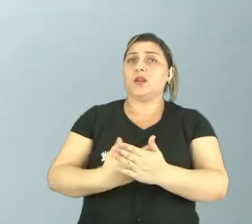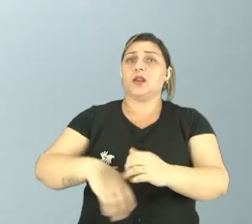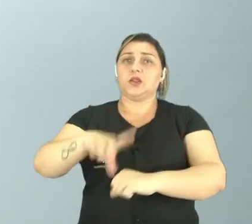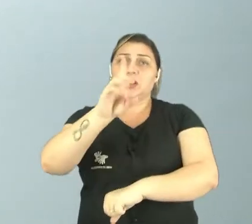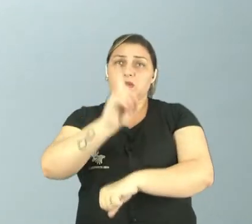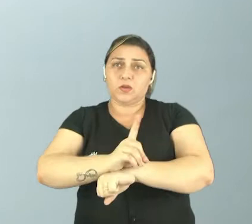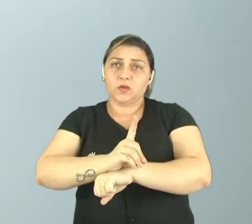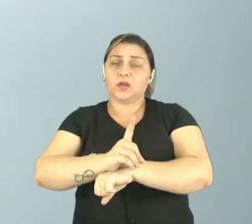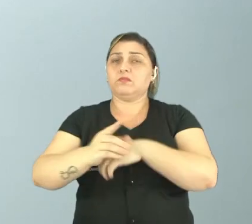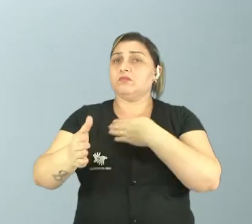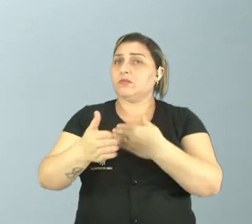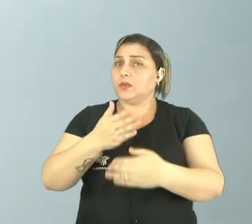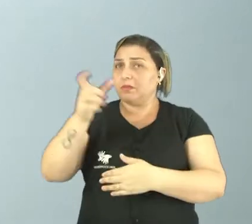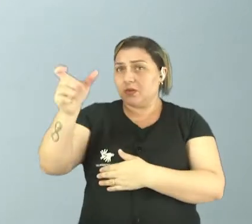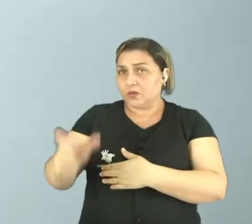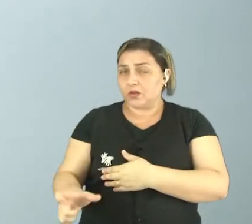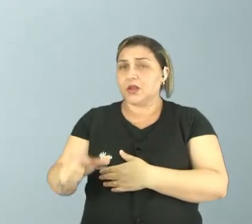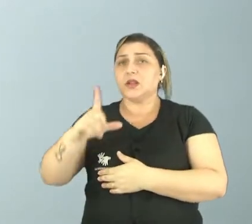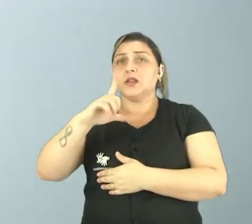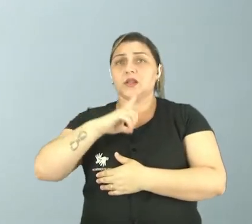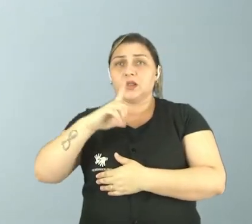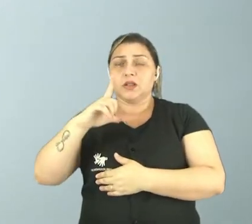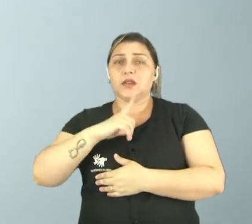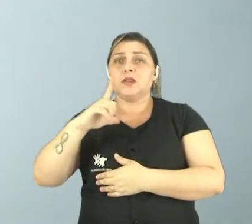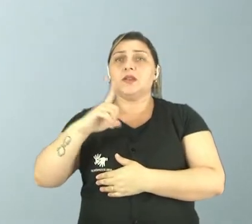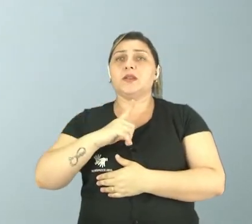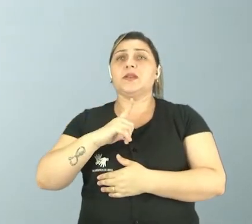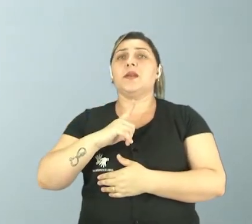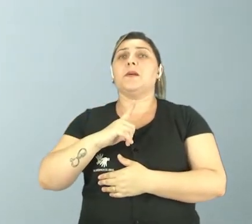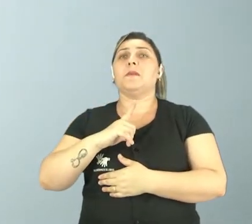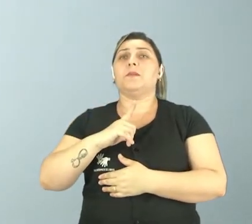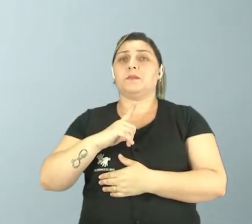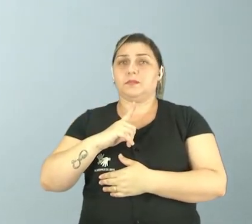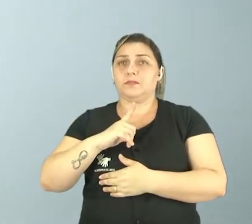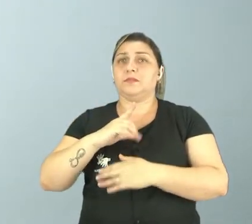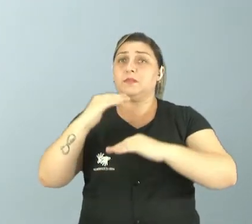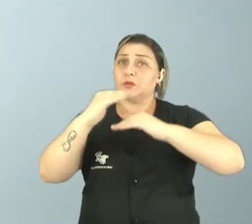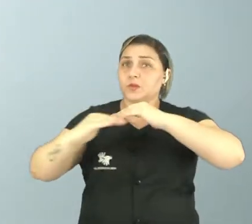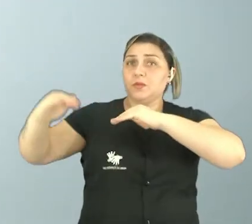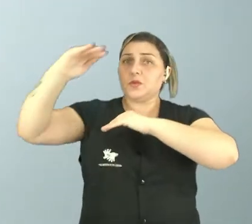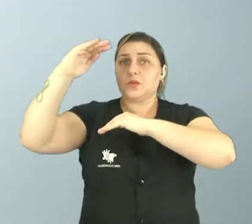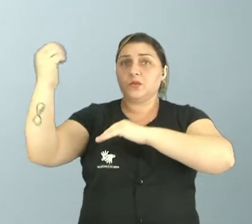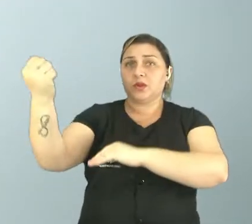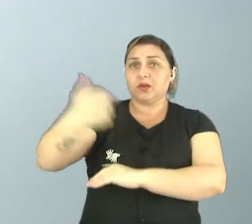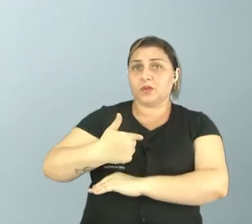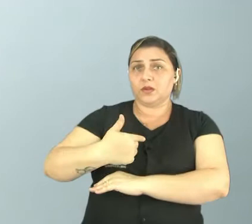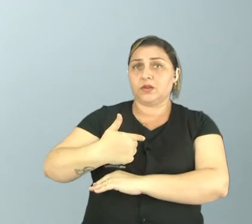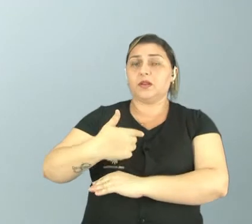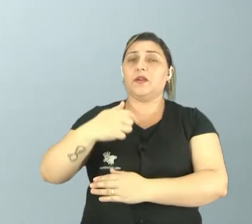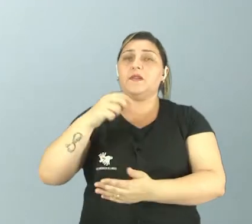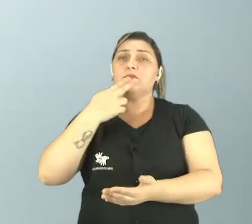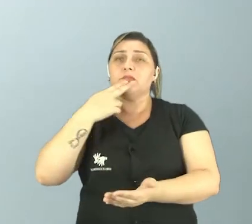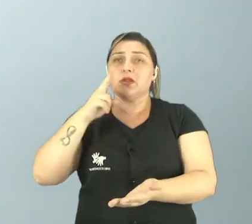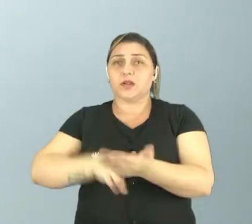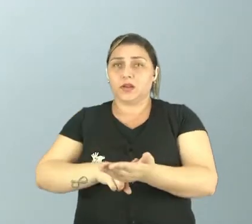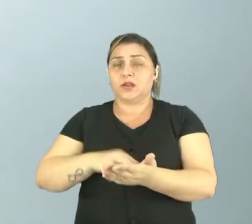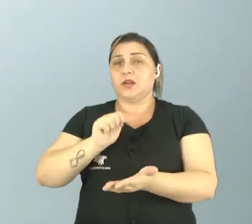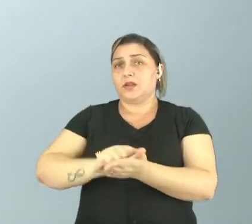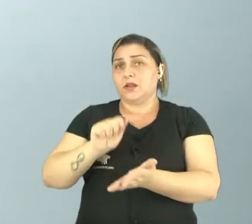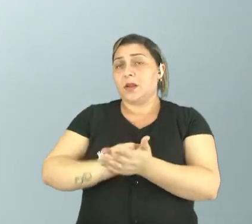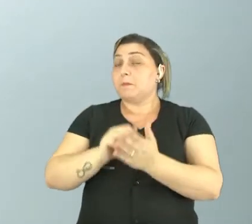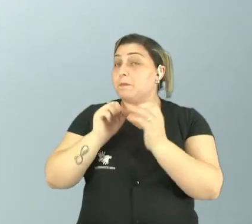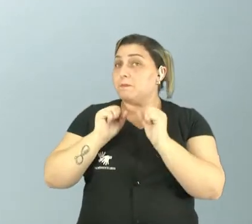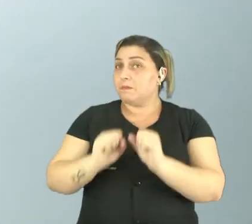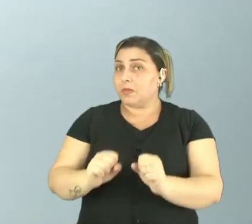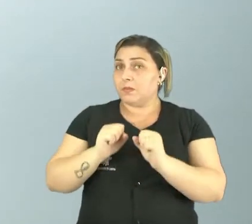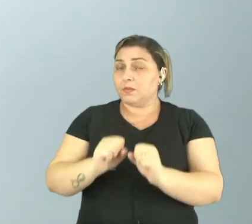diretora, qualquer que seja a pessoa que tem geralmente mais poder que a gente, quem está fazendo a carta, e que